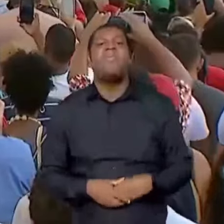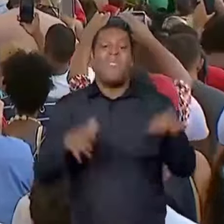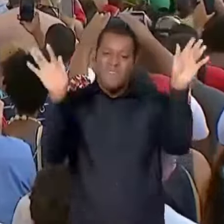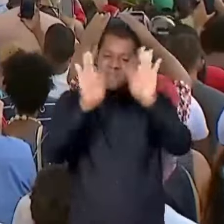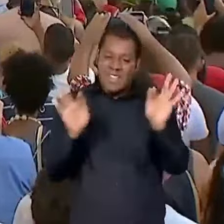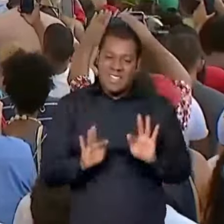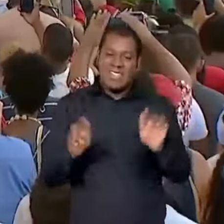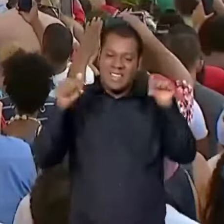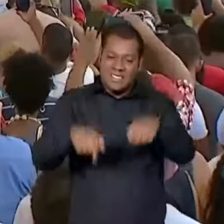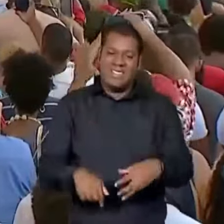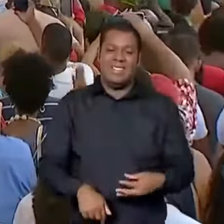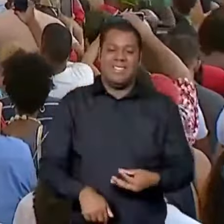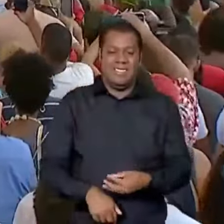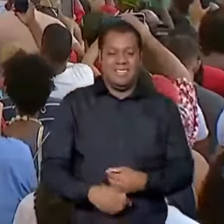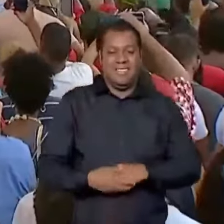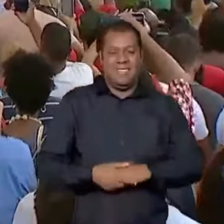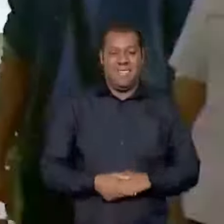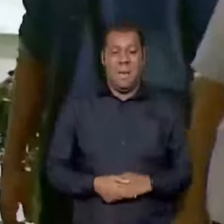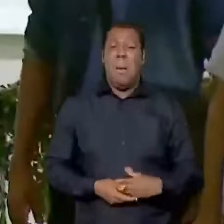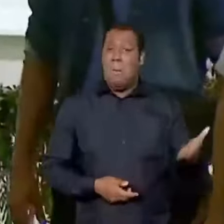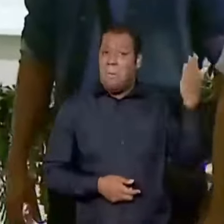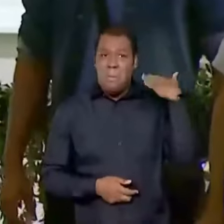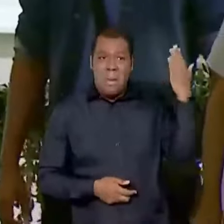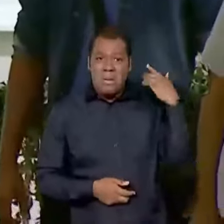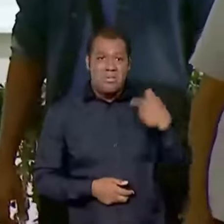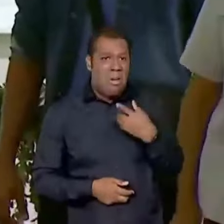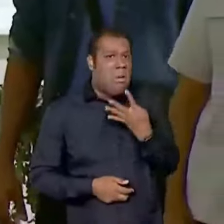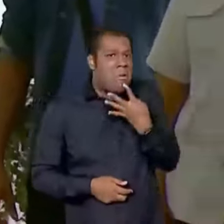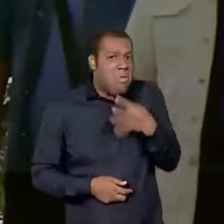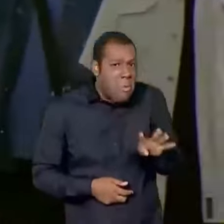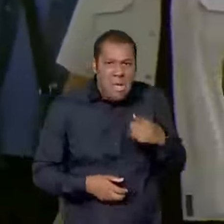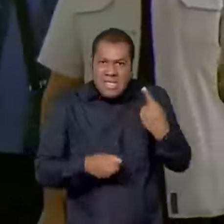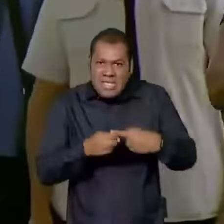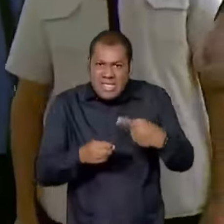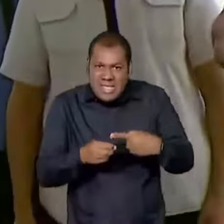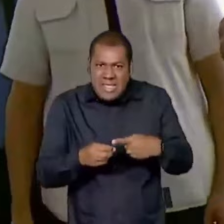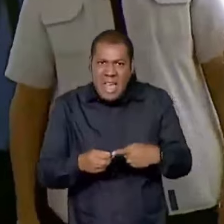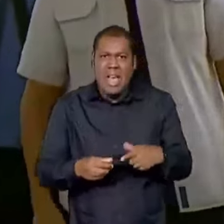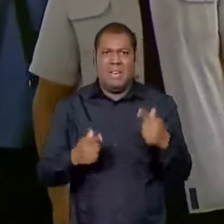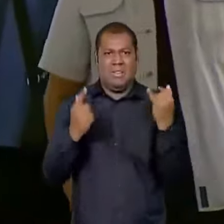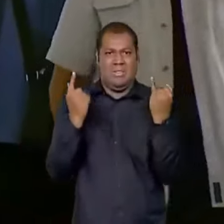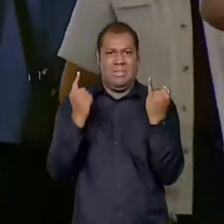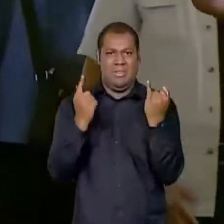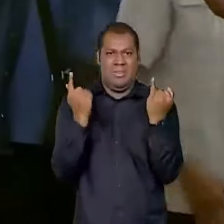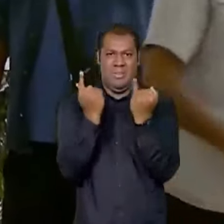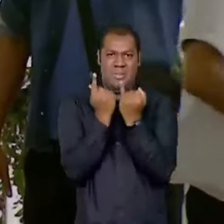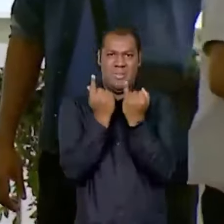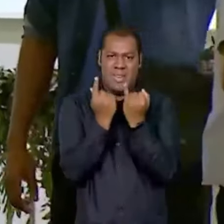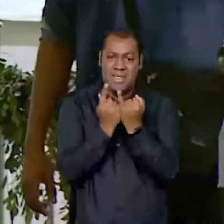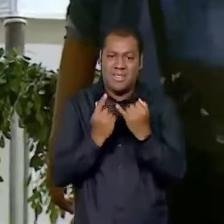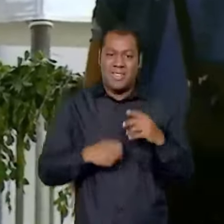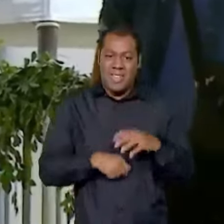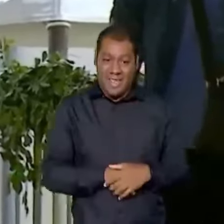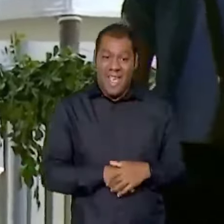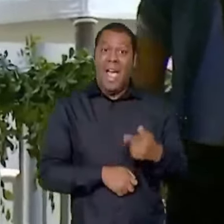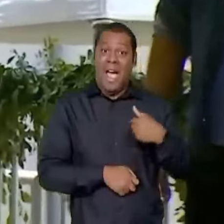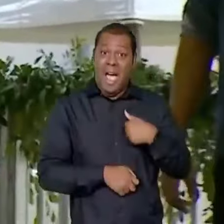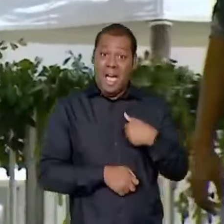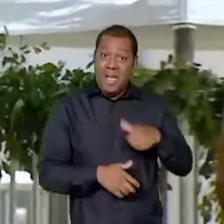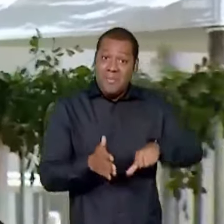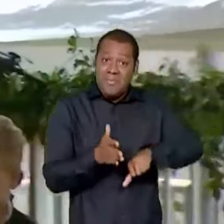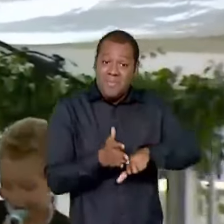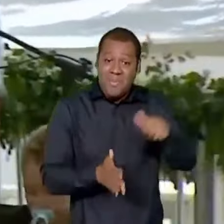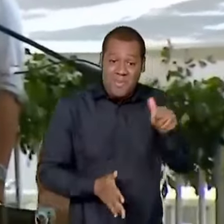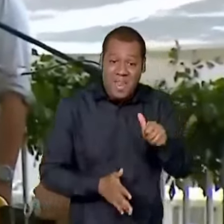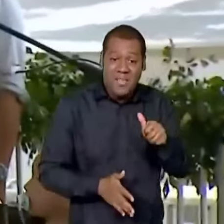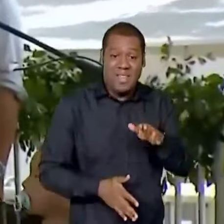estar aqui. Eu não o conhecia, mas quando eu vi a sua cara, eu falei, tem cara de gente boa.